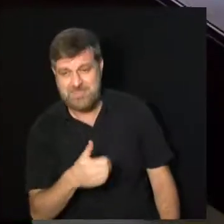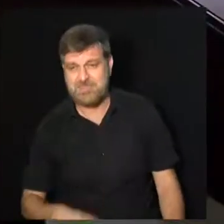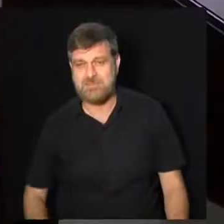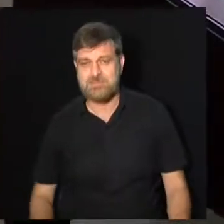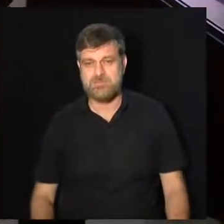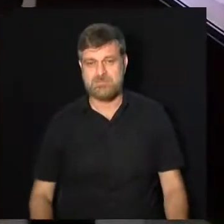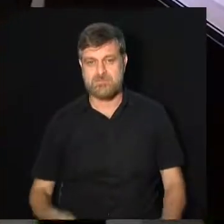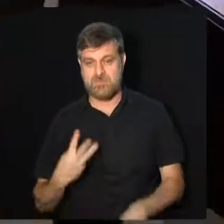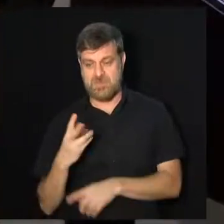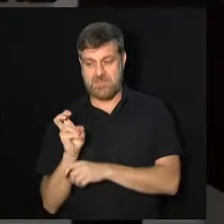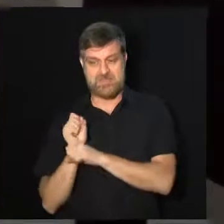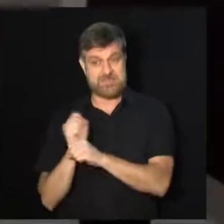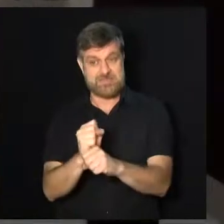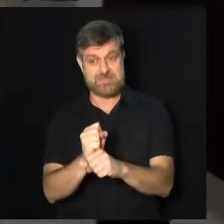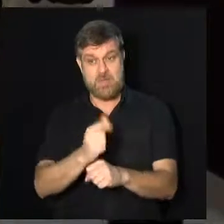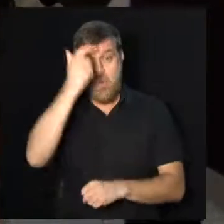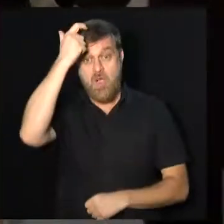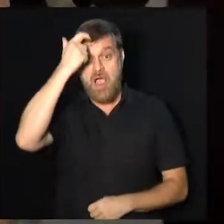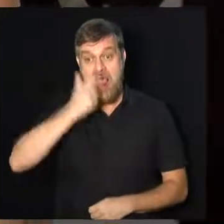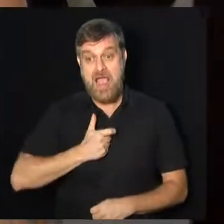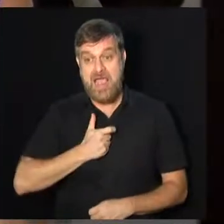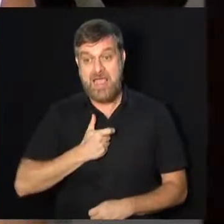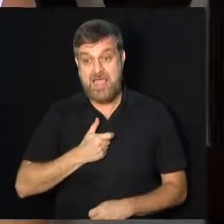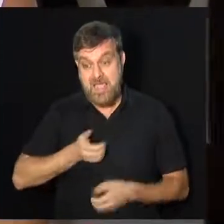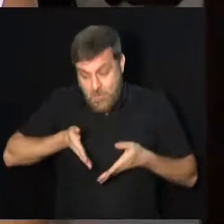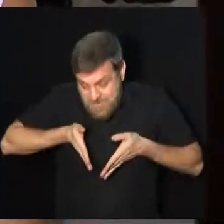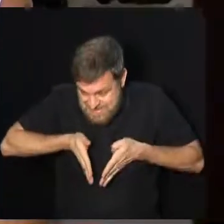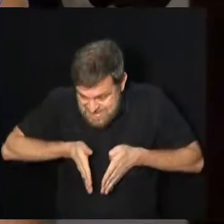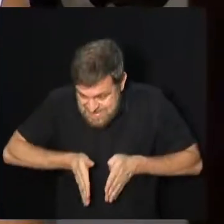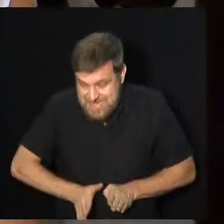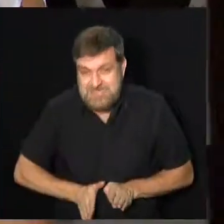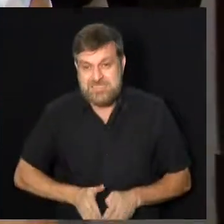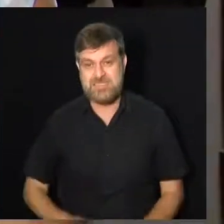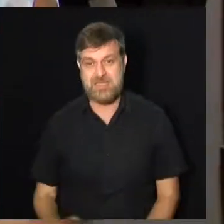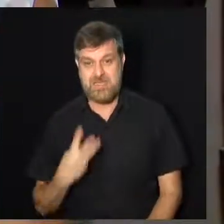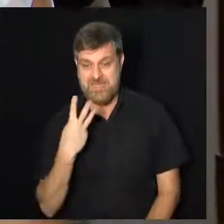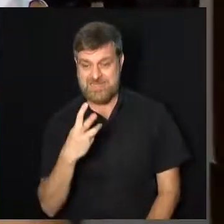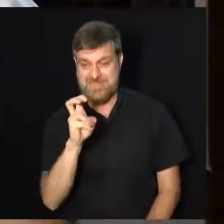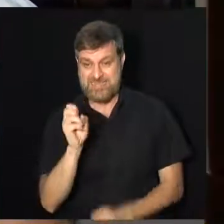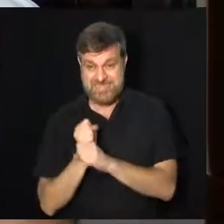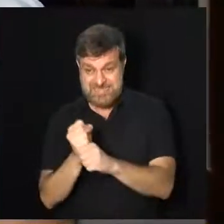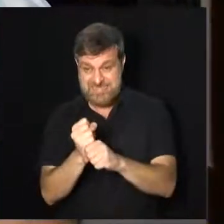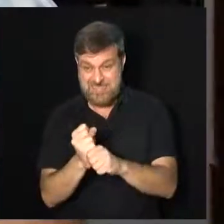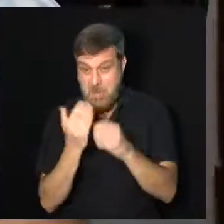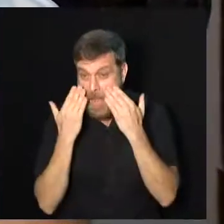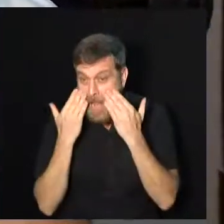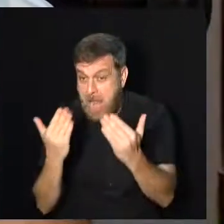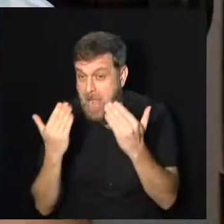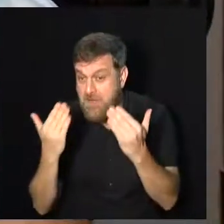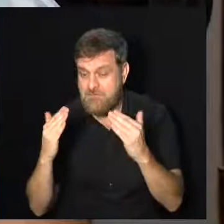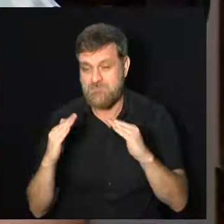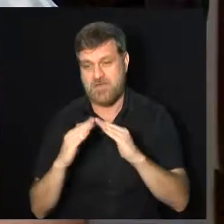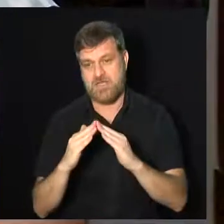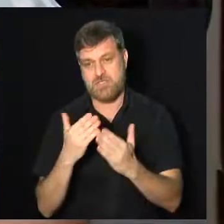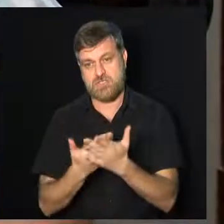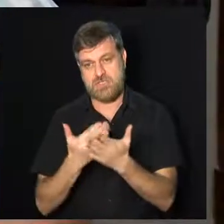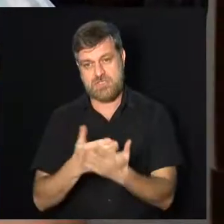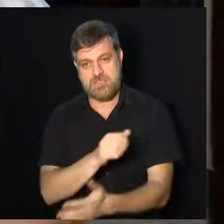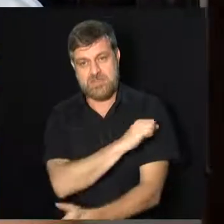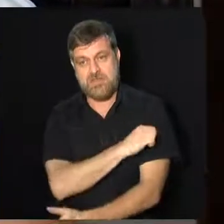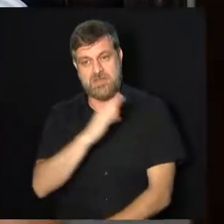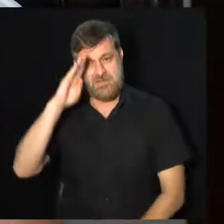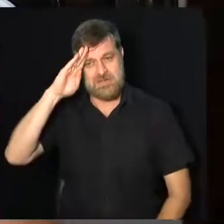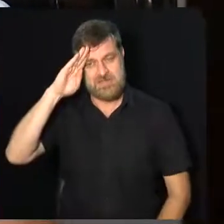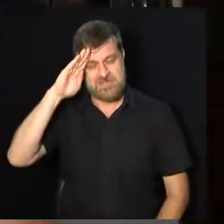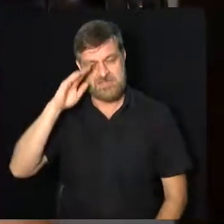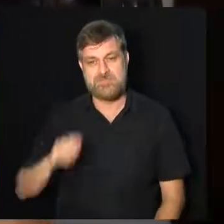há 35 anos. Eu nasci no Jardim Chapadão. Eu moro 35 anos em frente à escola.